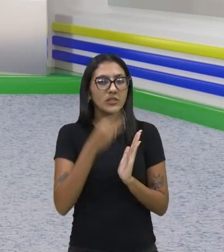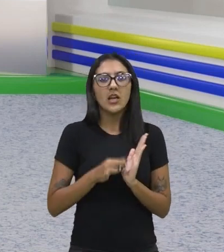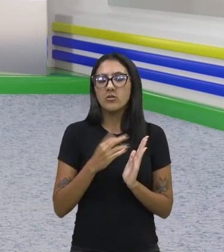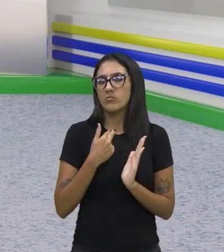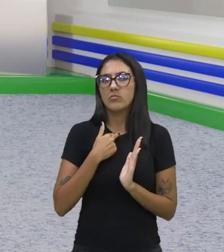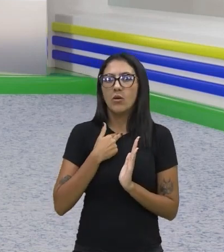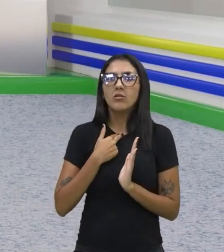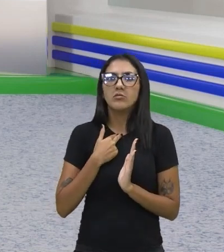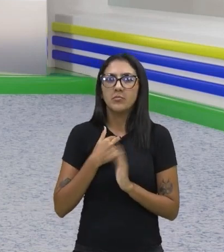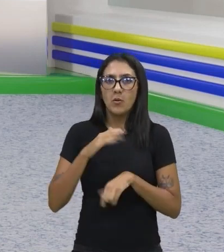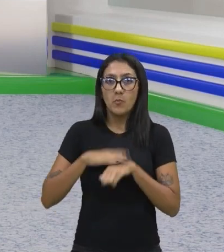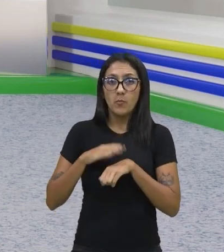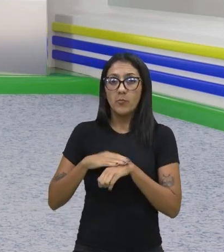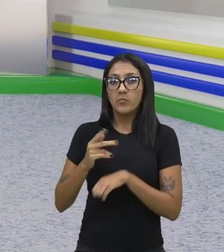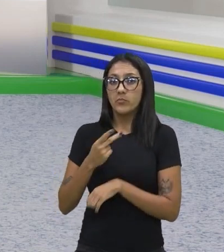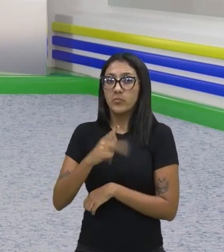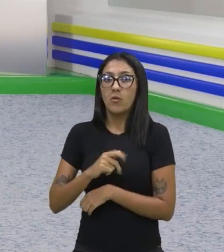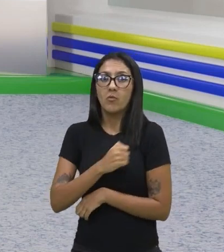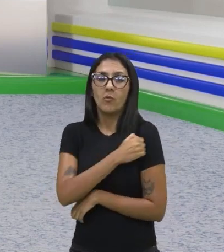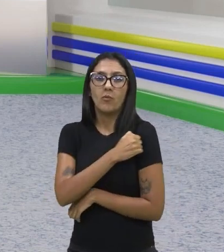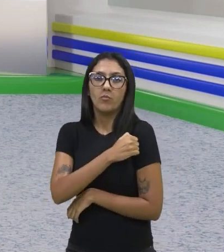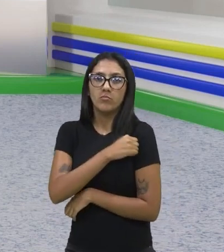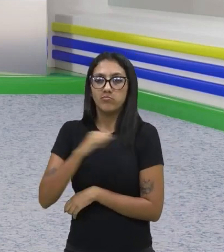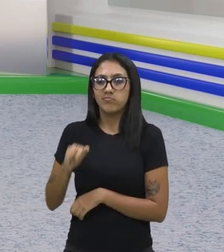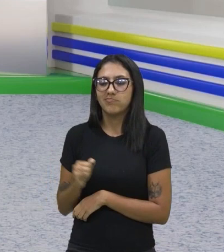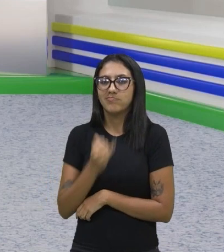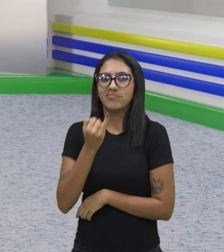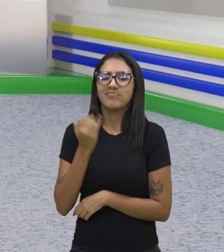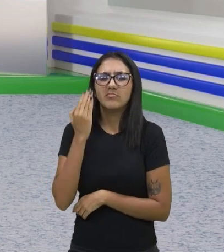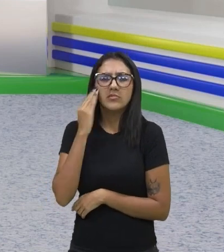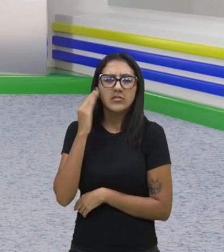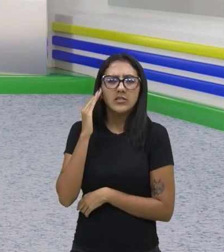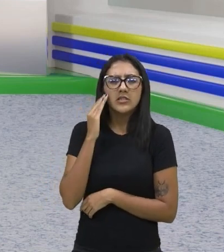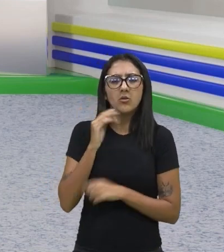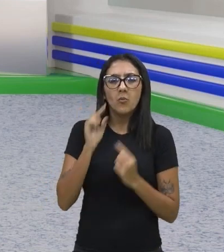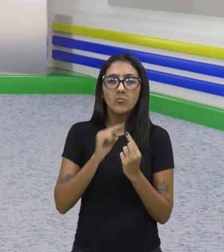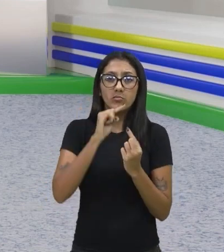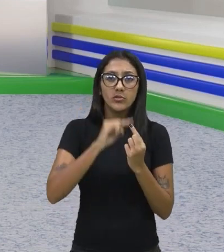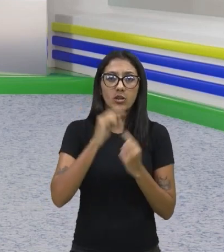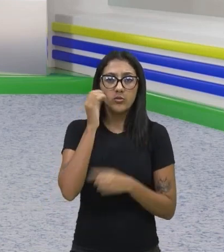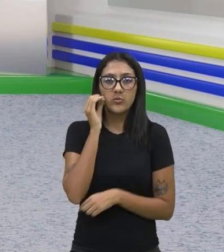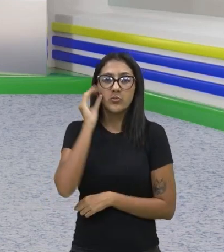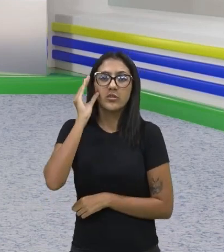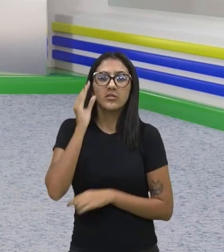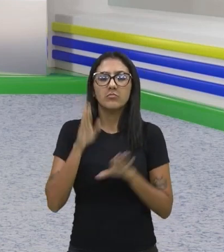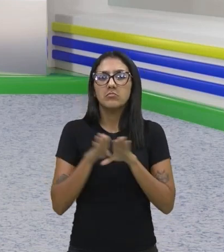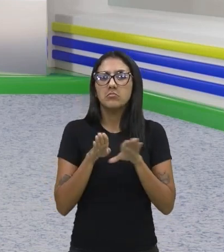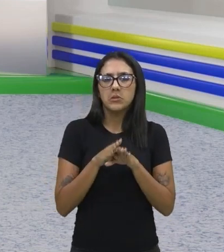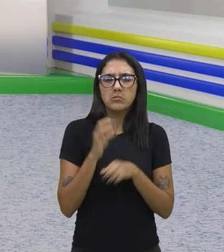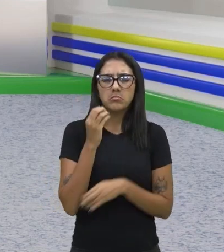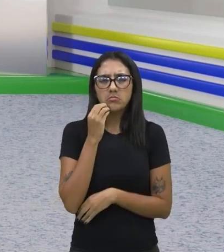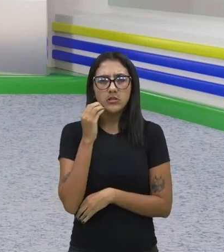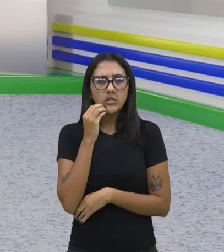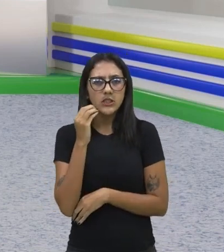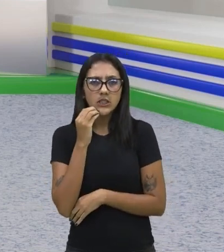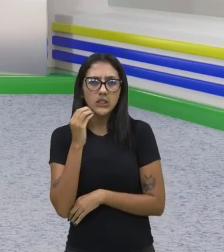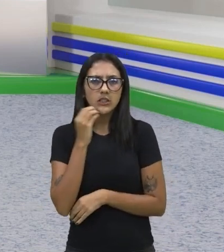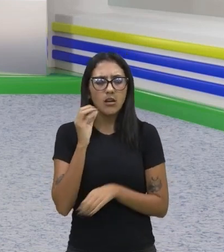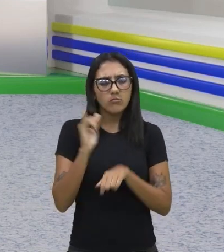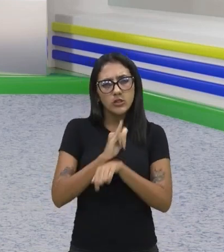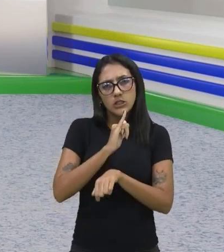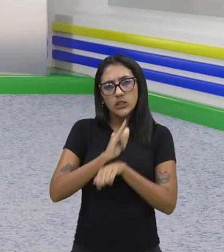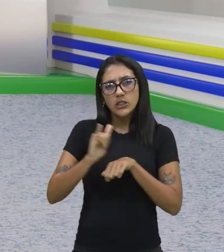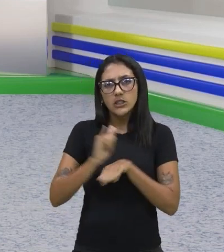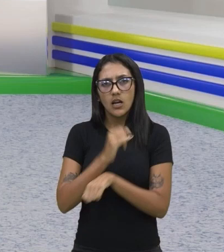que o nosso aluno explore, né, o objeto de conhecimento, tente ter estratégias